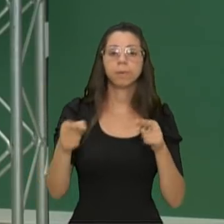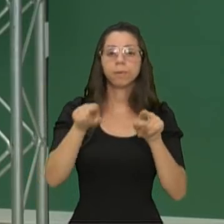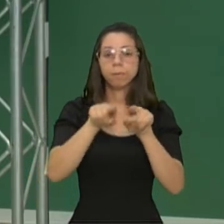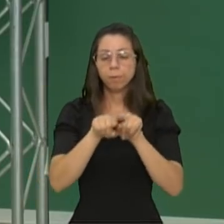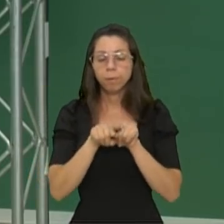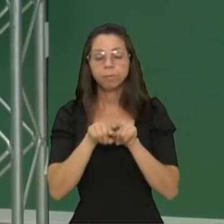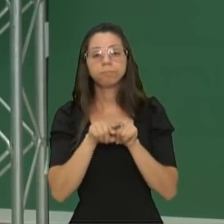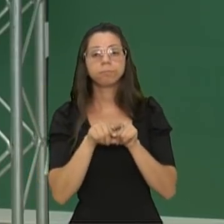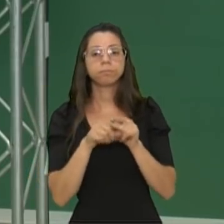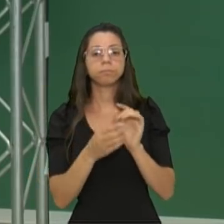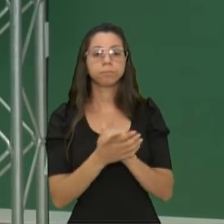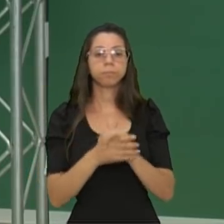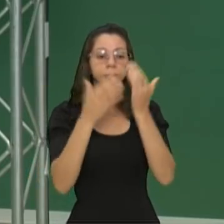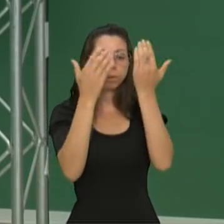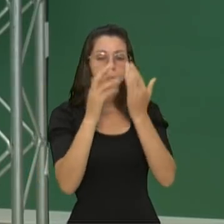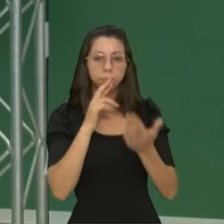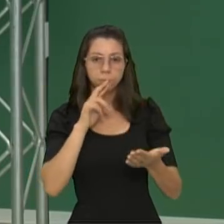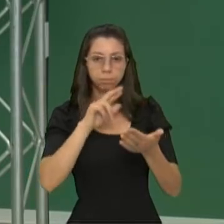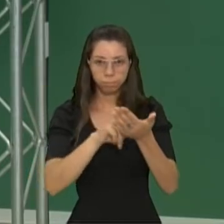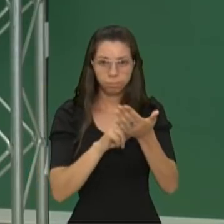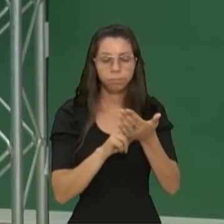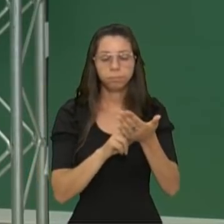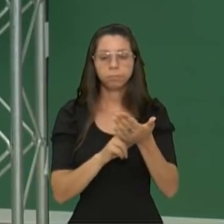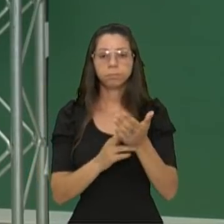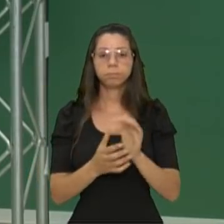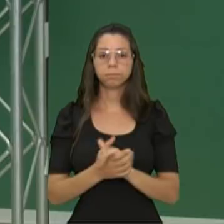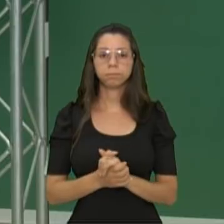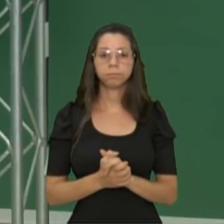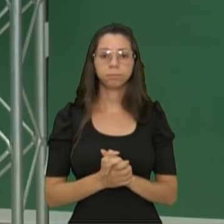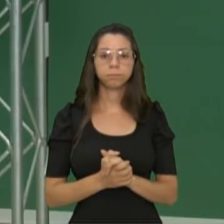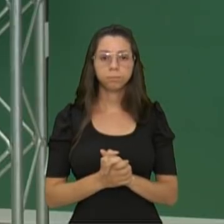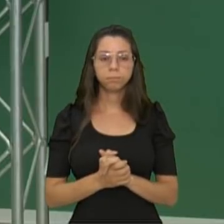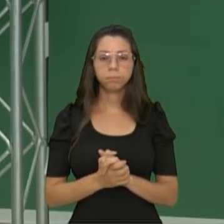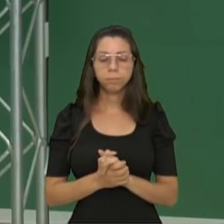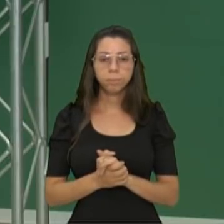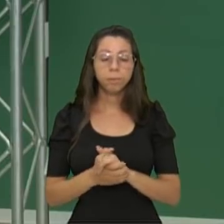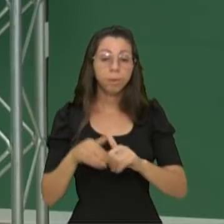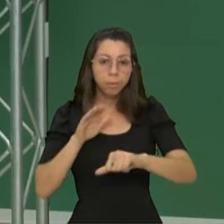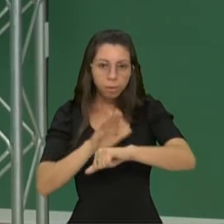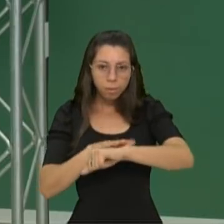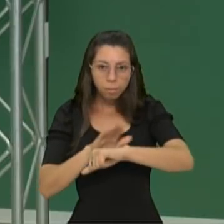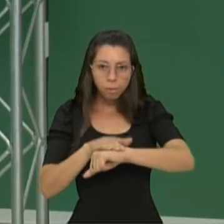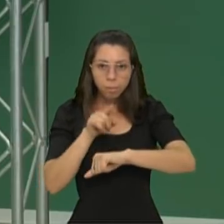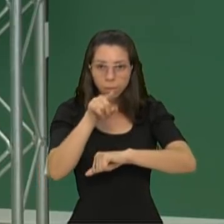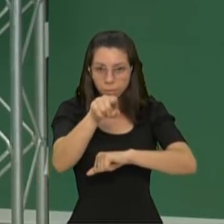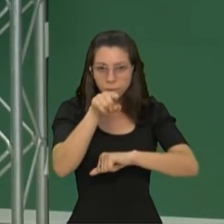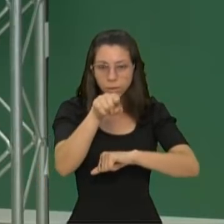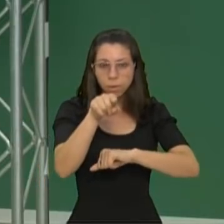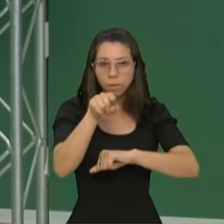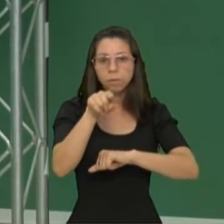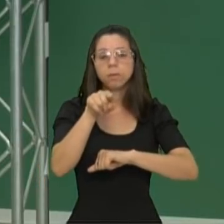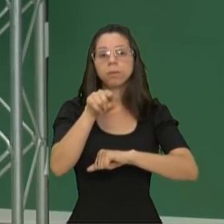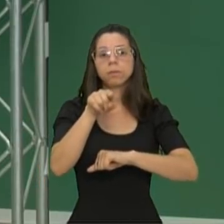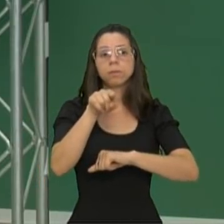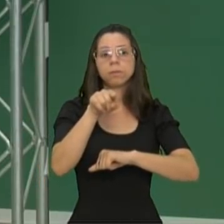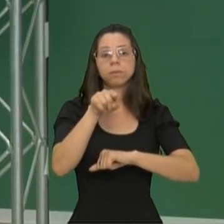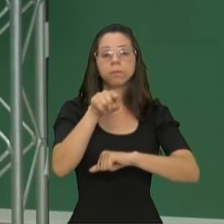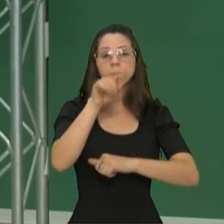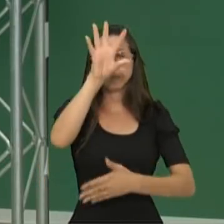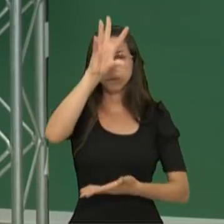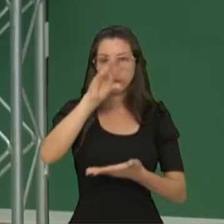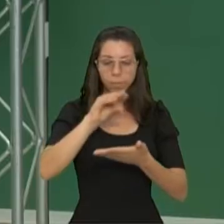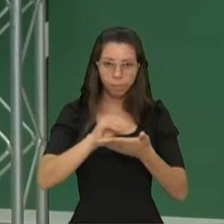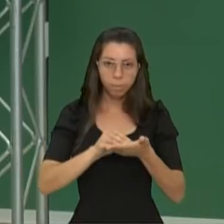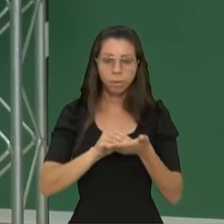vocês conseguirem resolver o exercício de uma forma bem bacana. Um minutinho para vocês, um tempinho para vocês aí